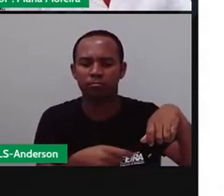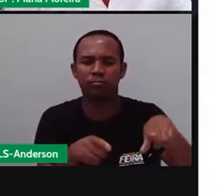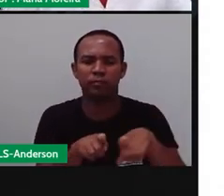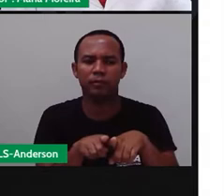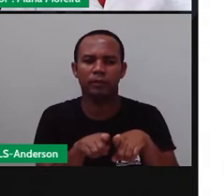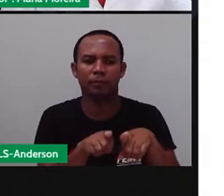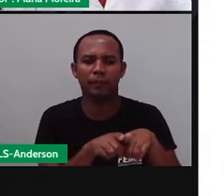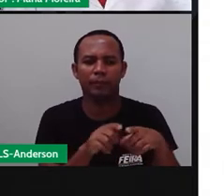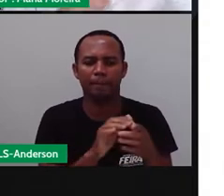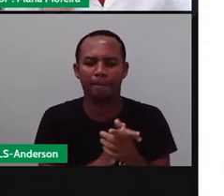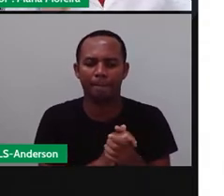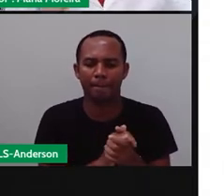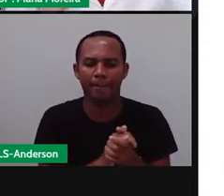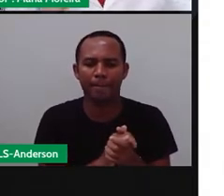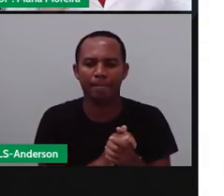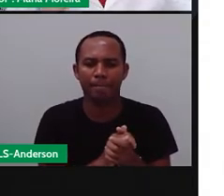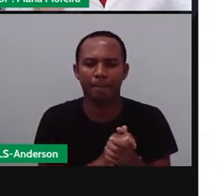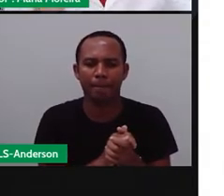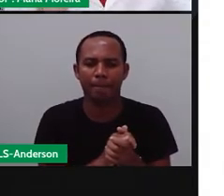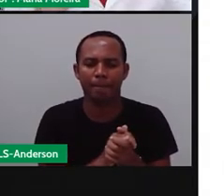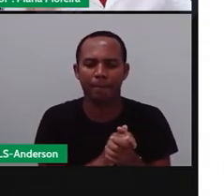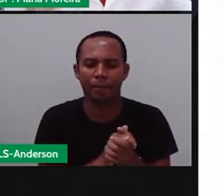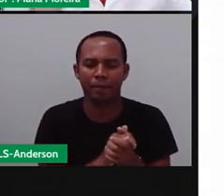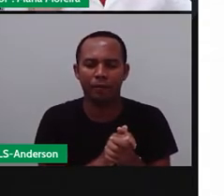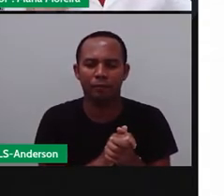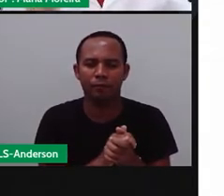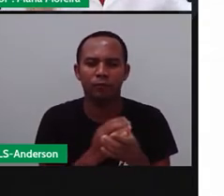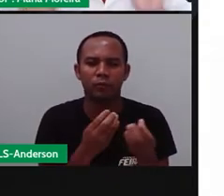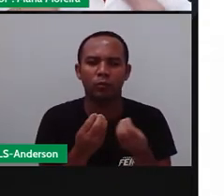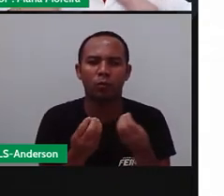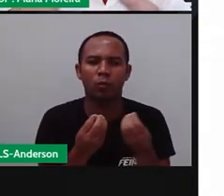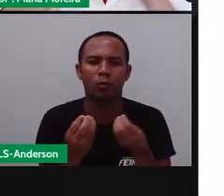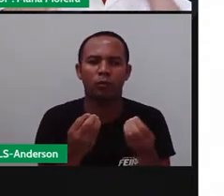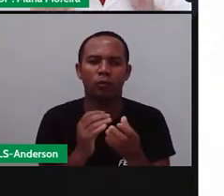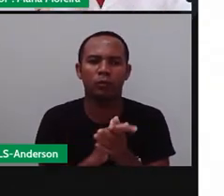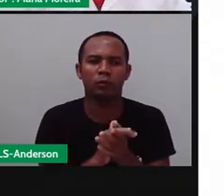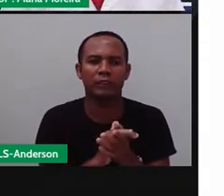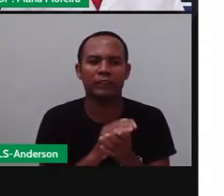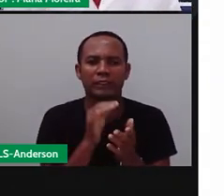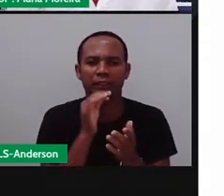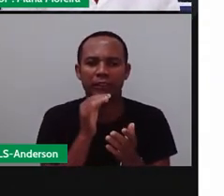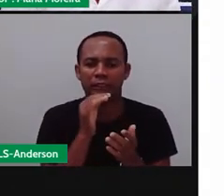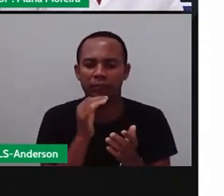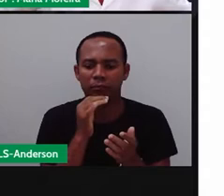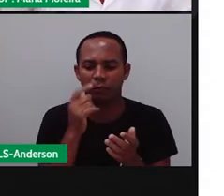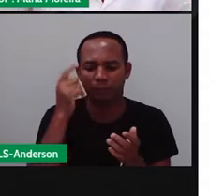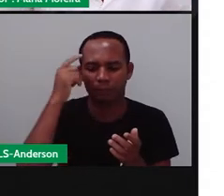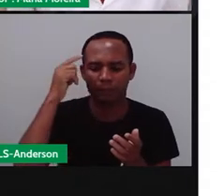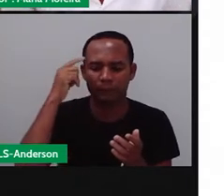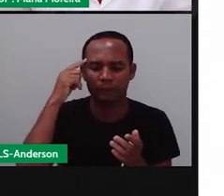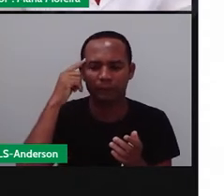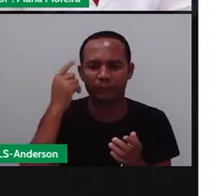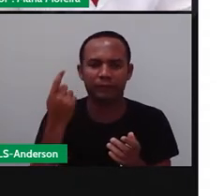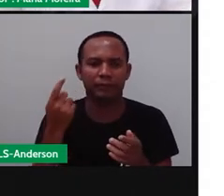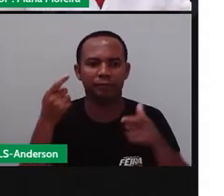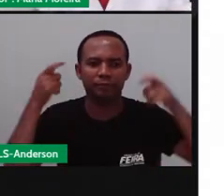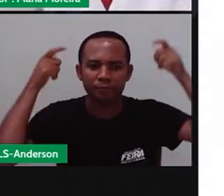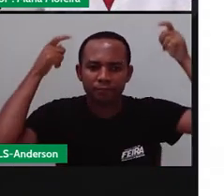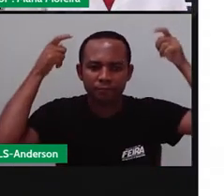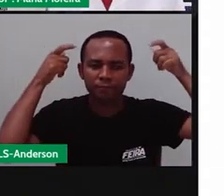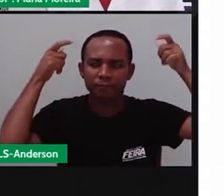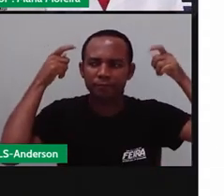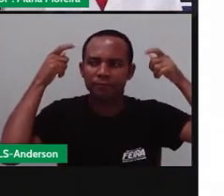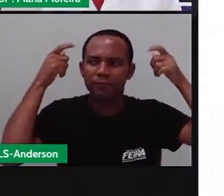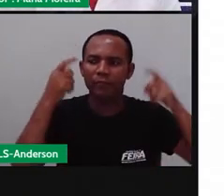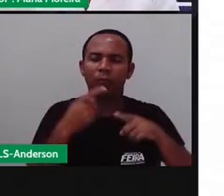Tanto que, né, o que é a Pro, automaticamente, ah, não, eu sou uma caipira, tal. E aí você põe um chapéu de palha, a